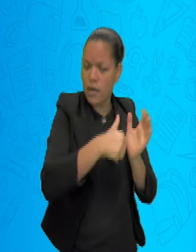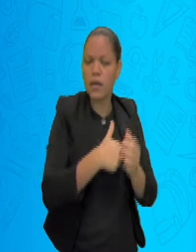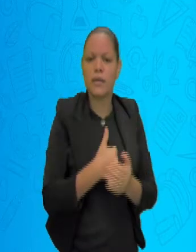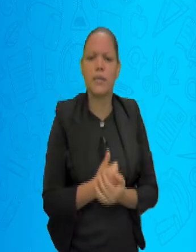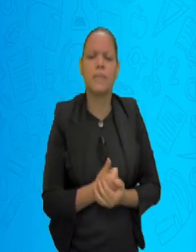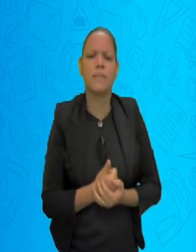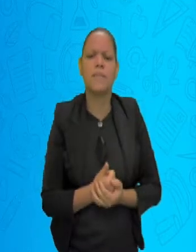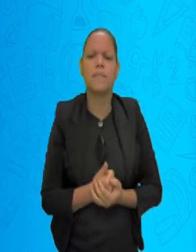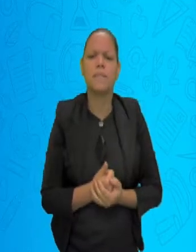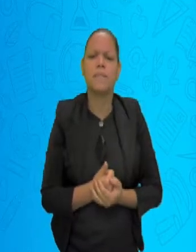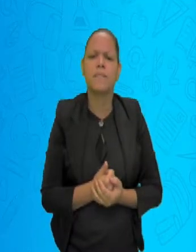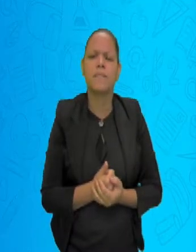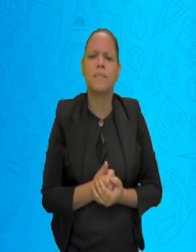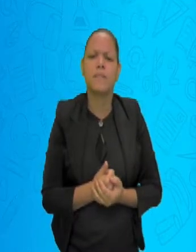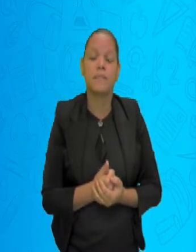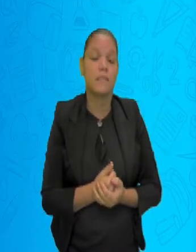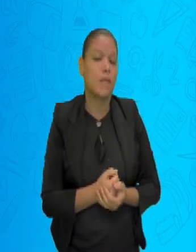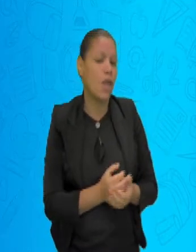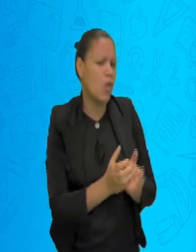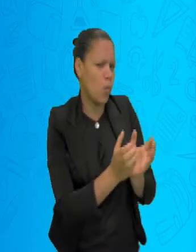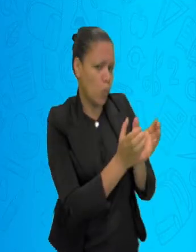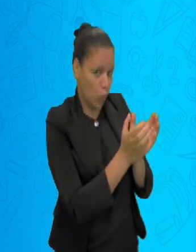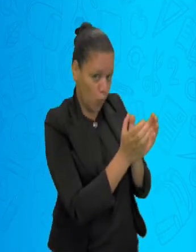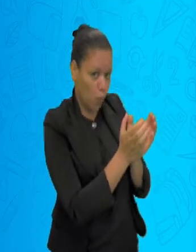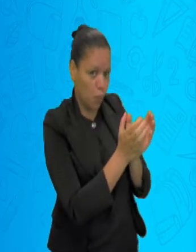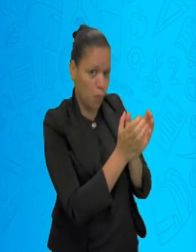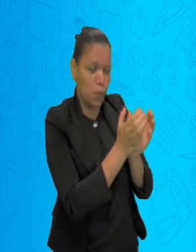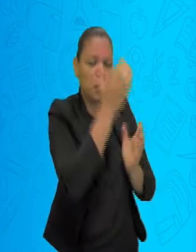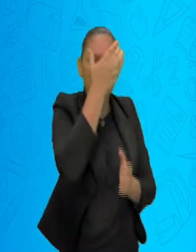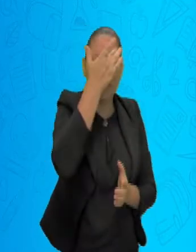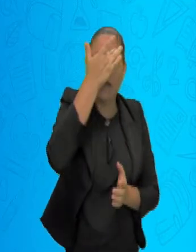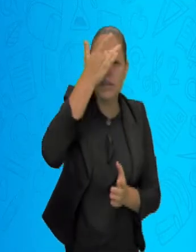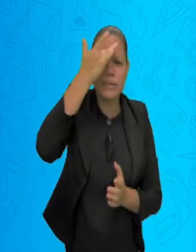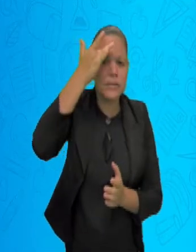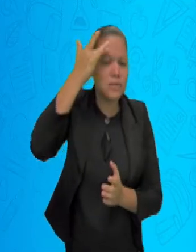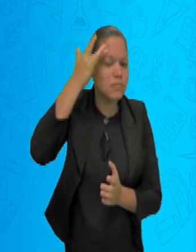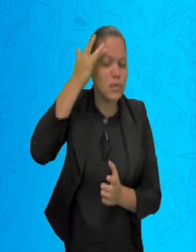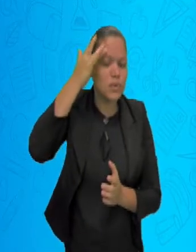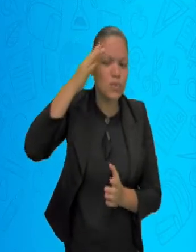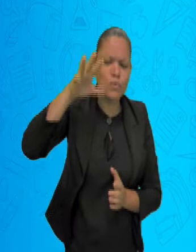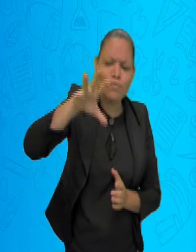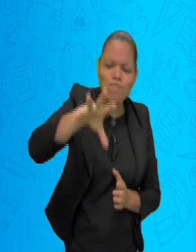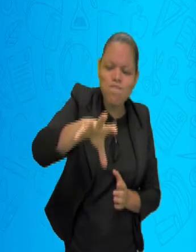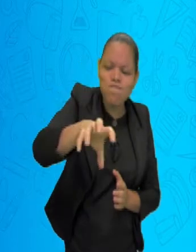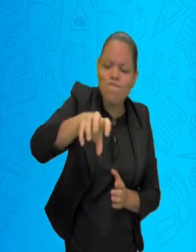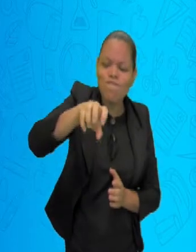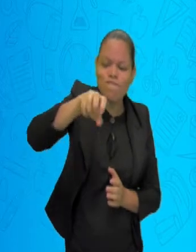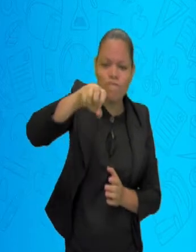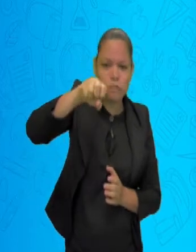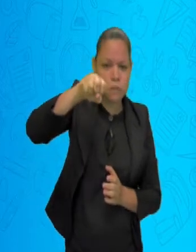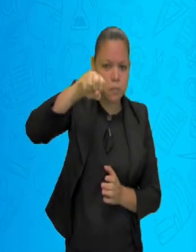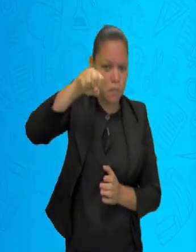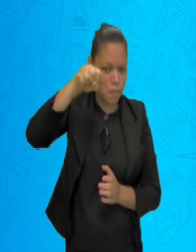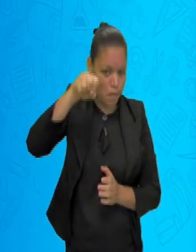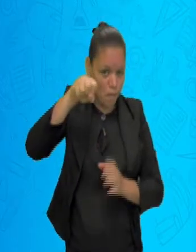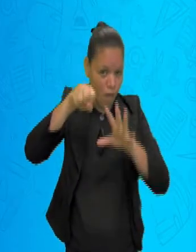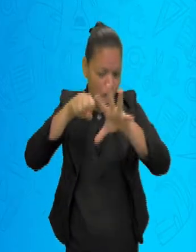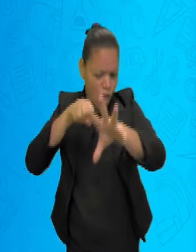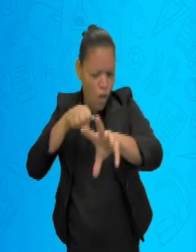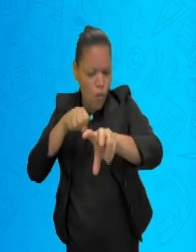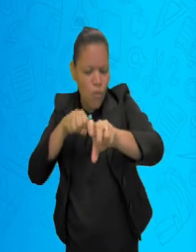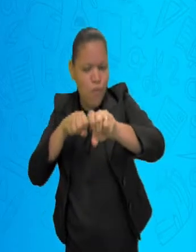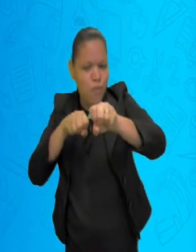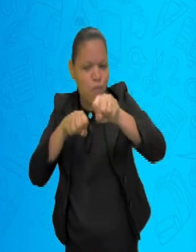a área em que as pessoas retiram elementos da natureza ou